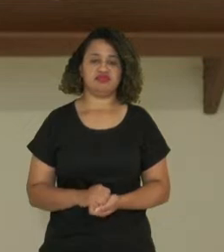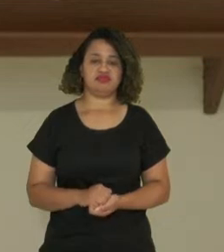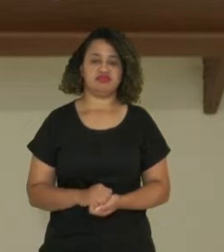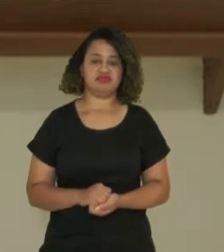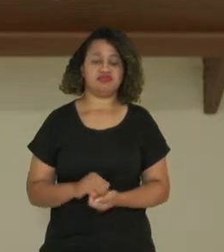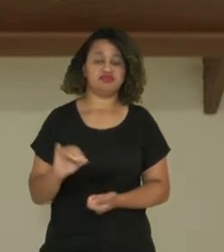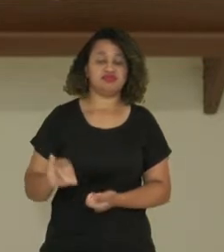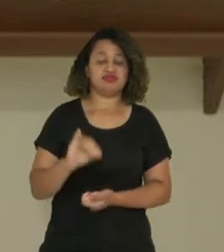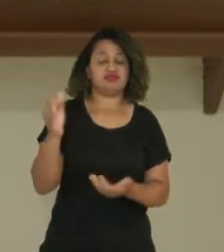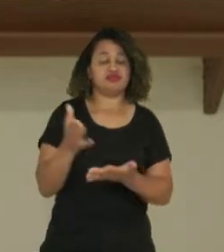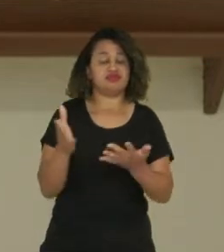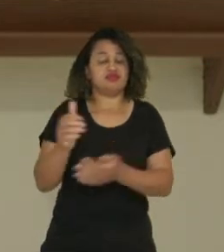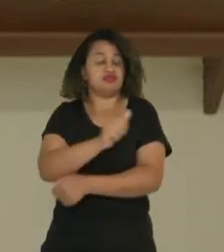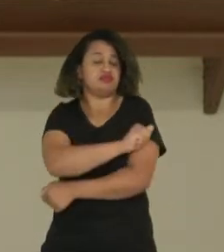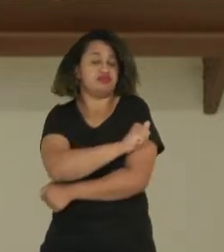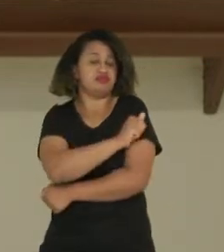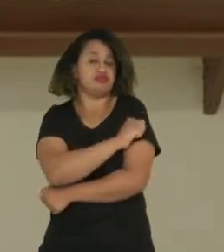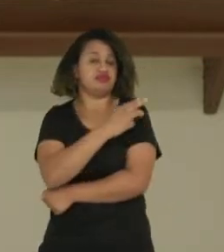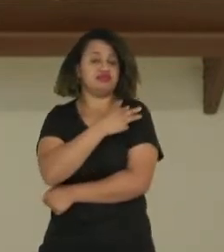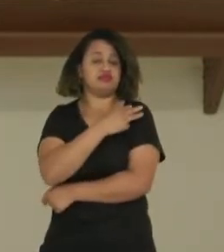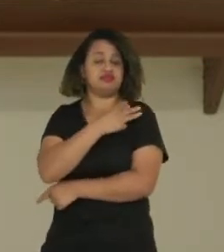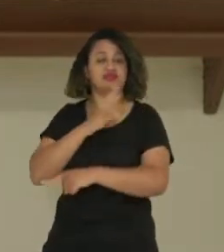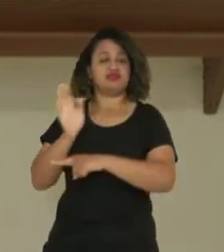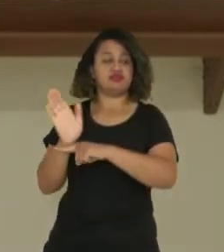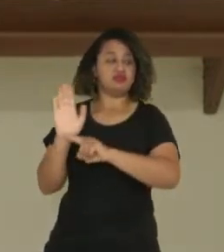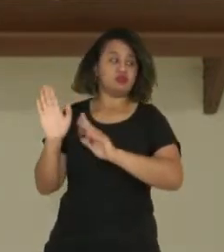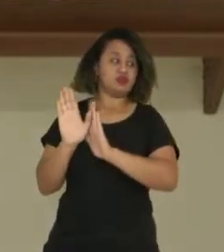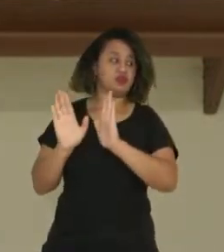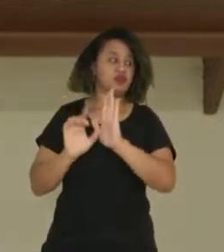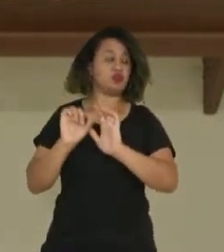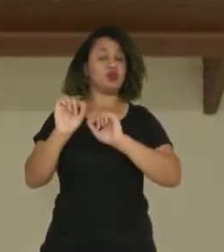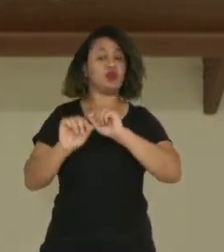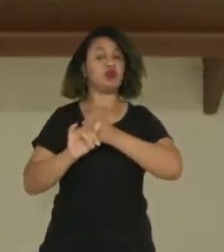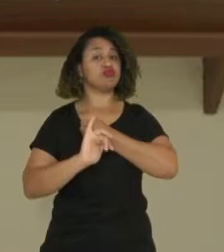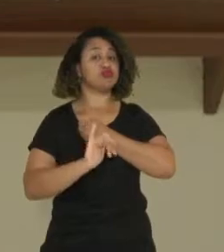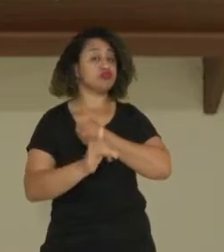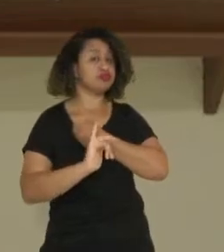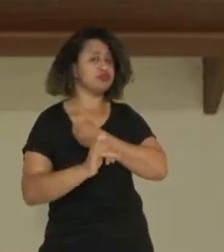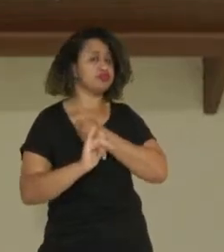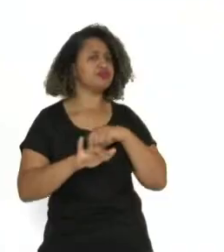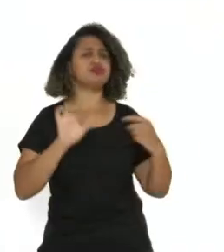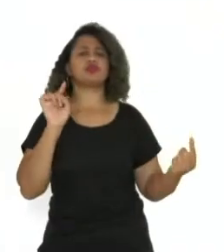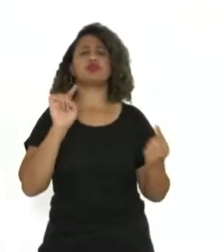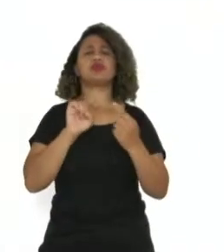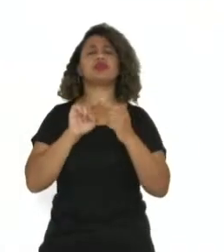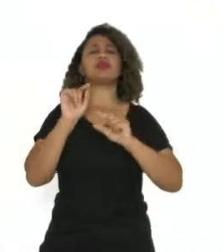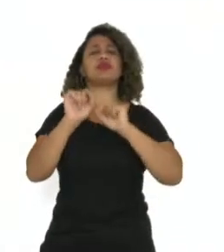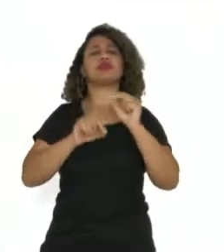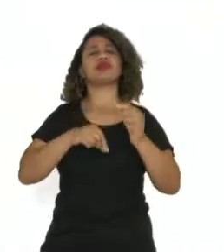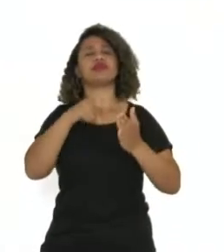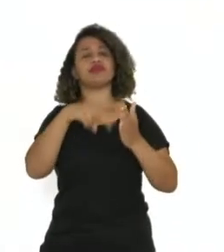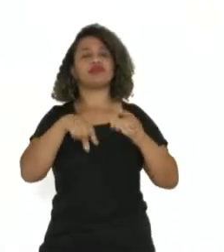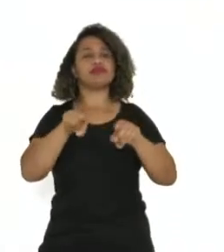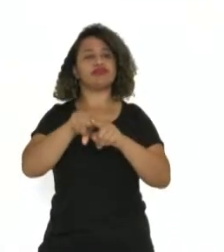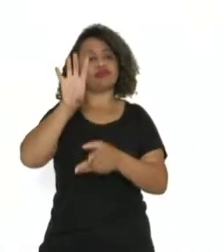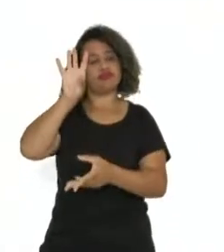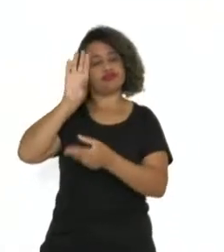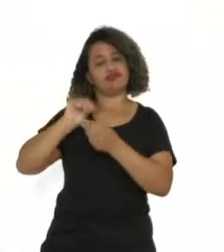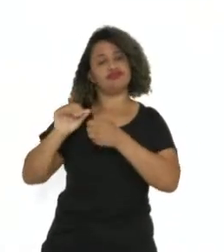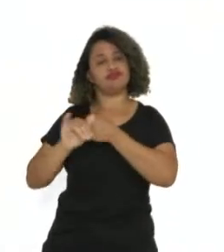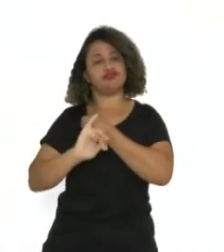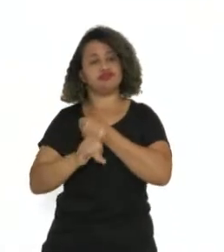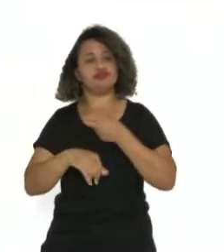Olá, estudantes da terceira série! Nesse vídeo vamos falar sobre crônica. Objetivos: ler e interpretar uma